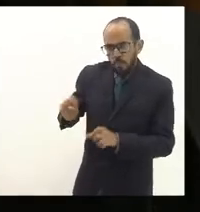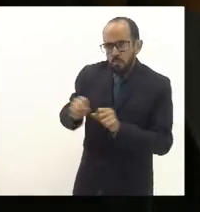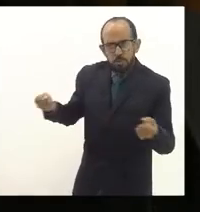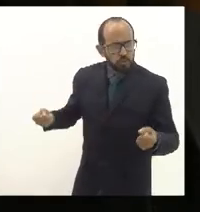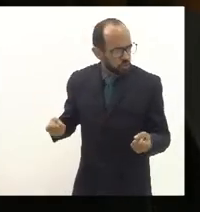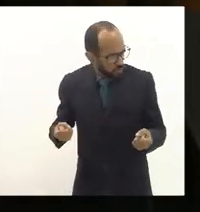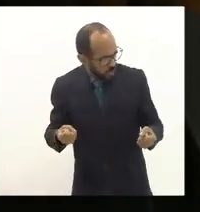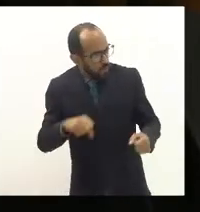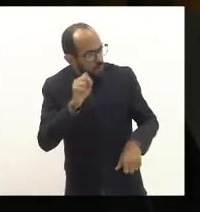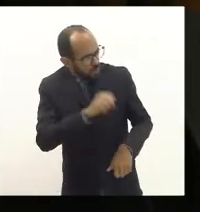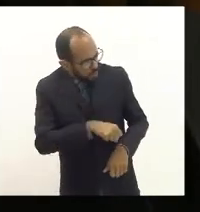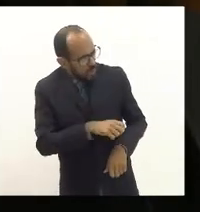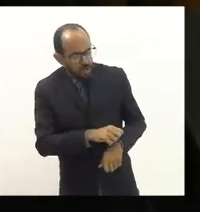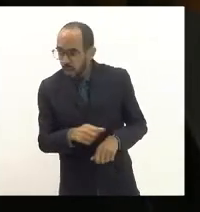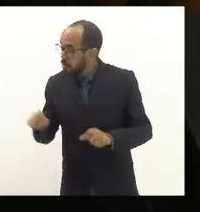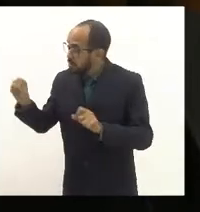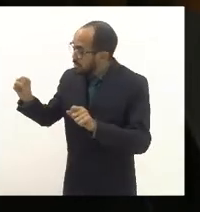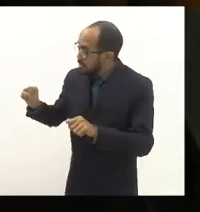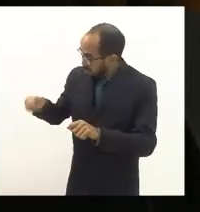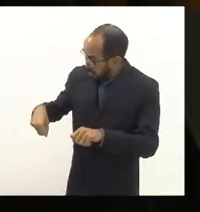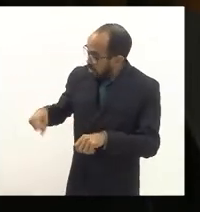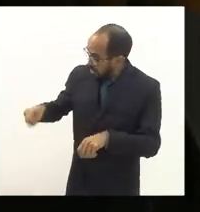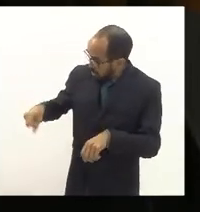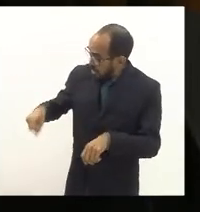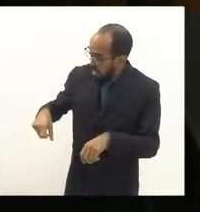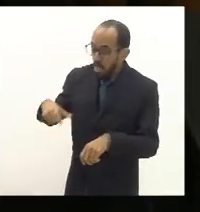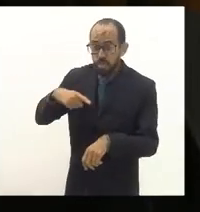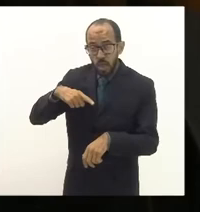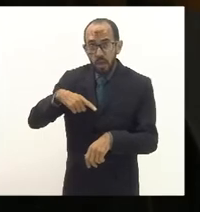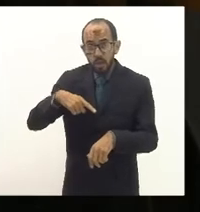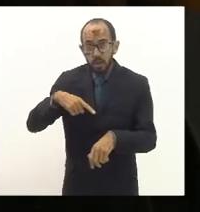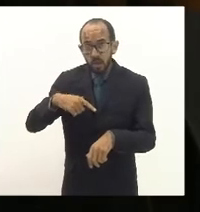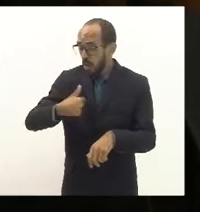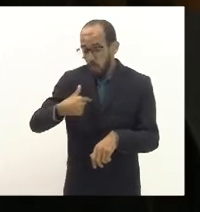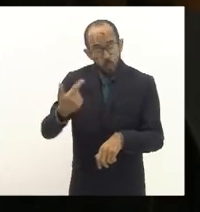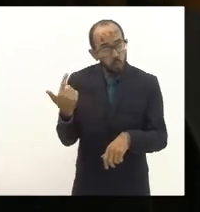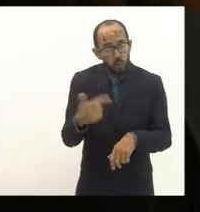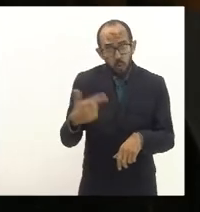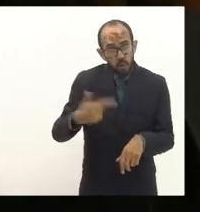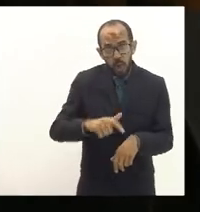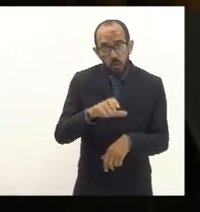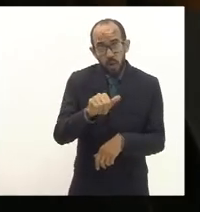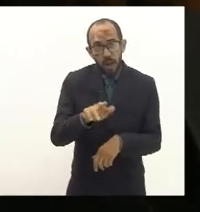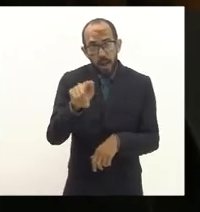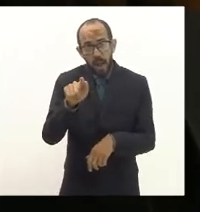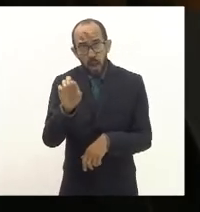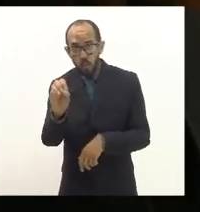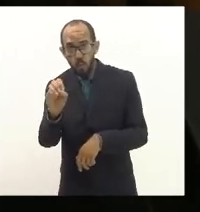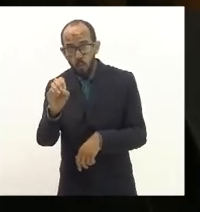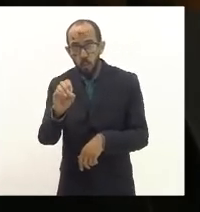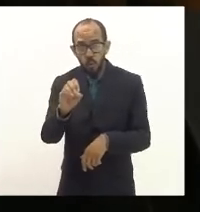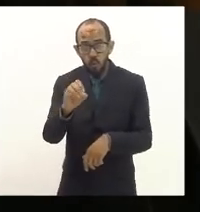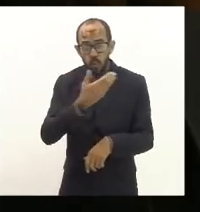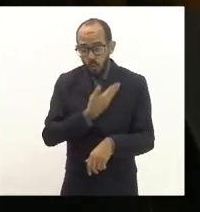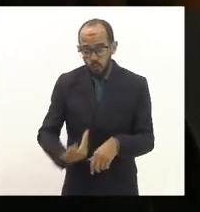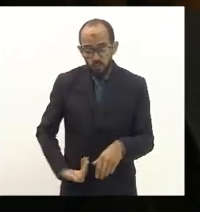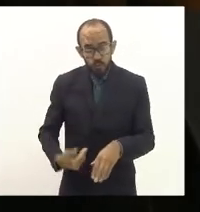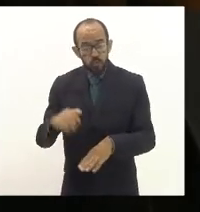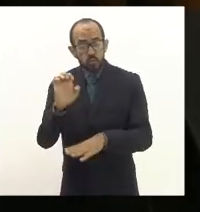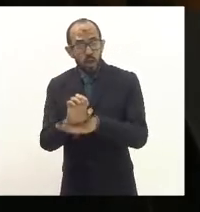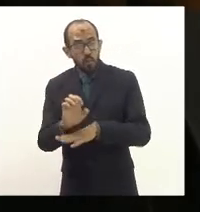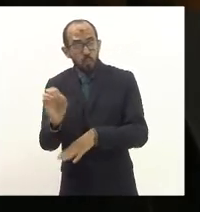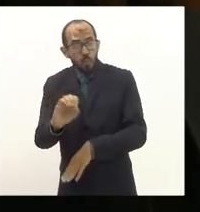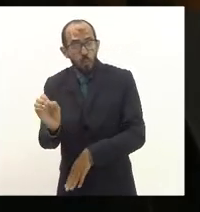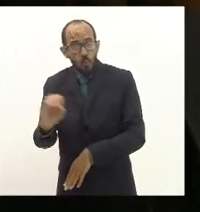Impossível, possível. Eu sou uma deputada que não tenho cargo nenhum no governo do Estado. Eu não tenho cargo